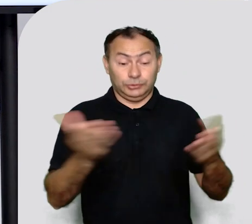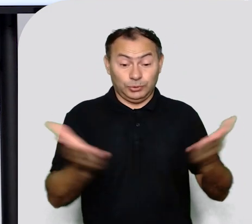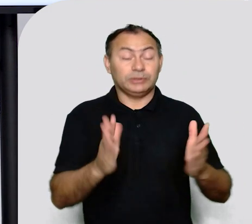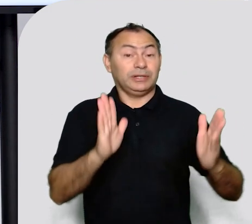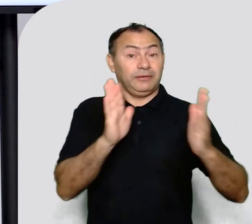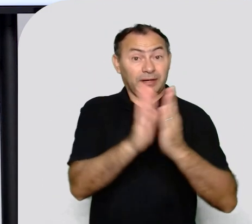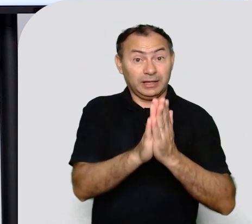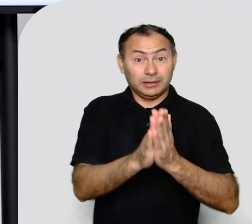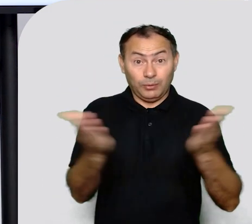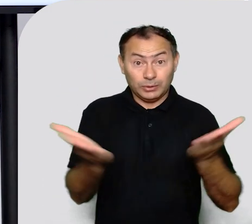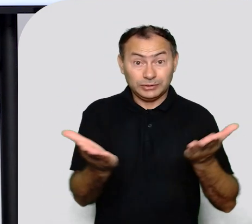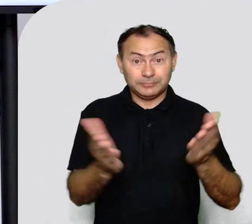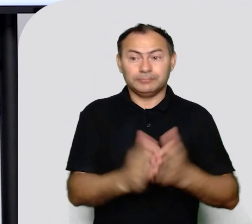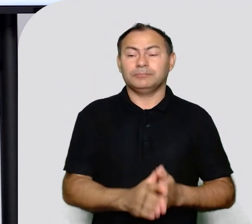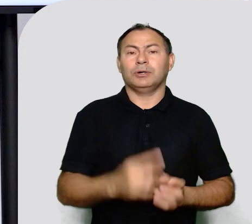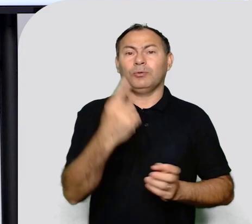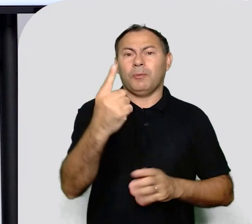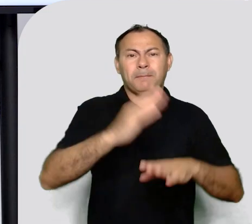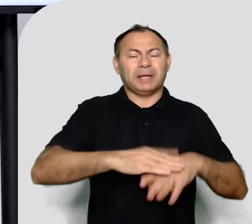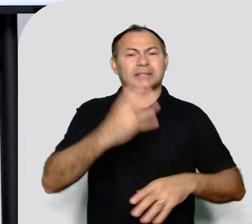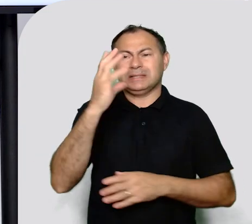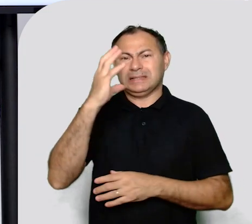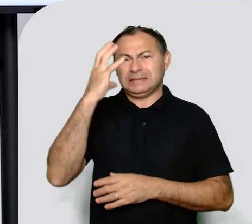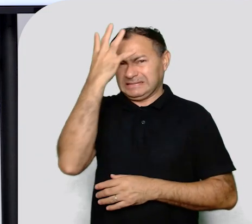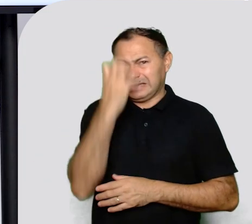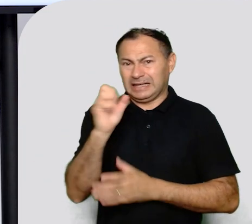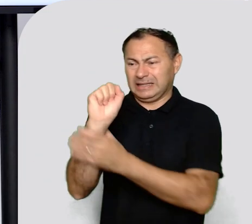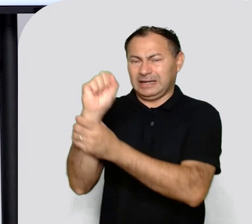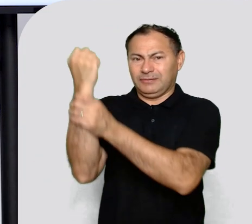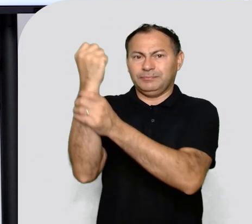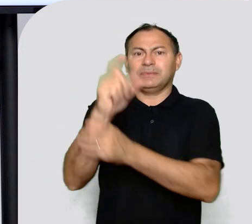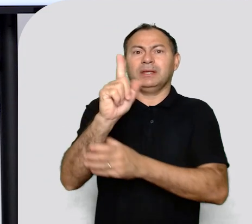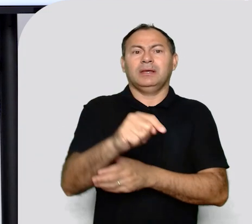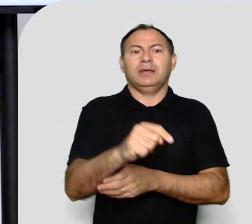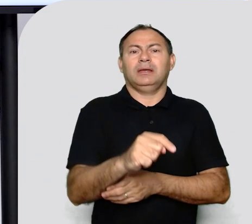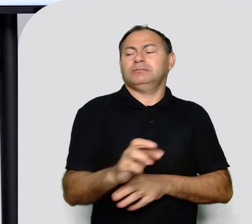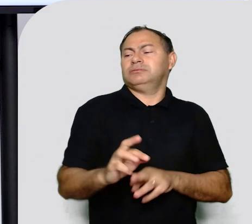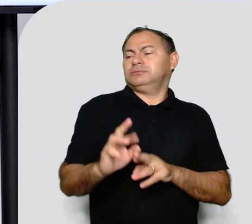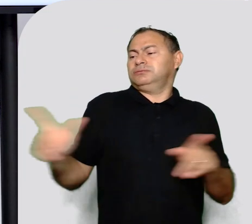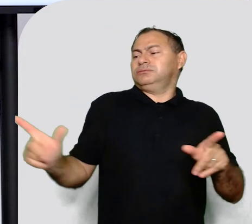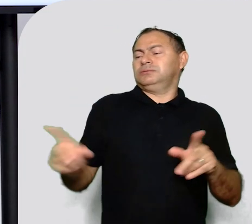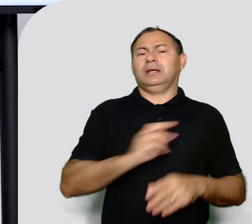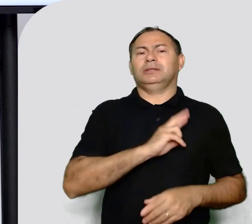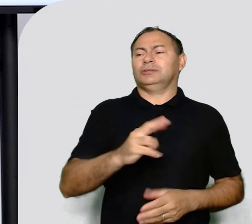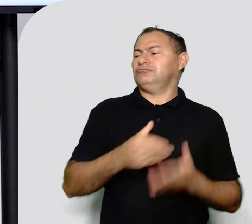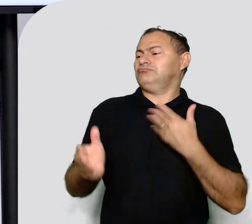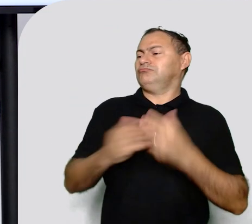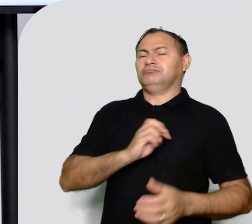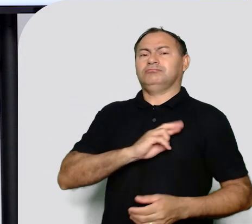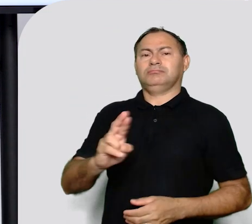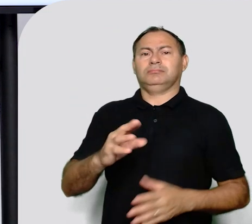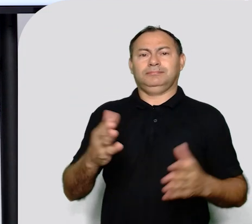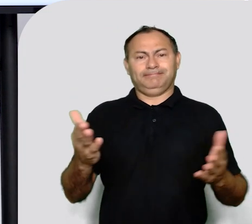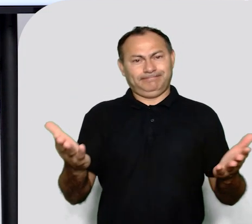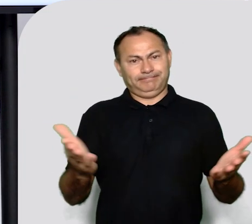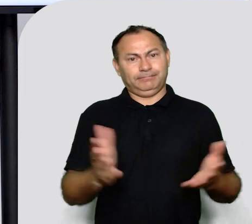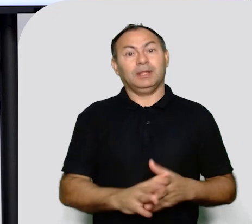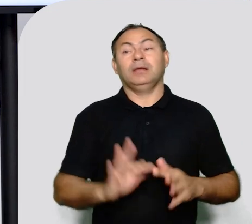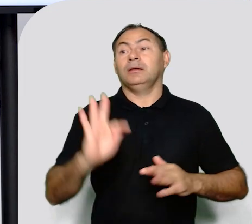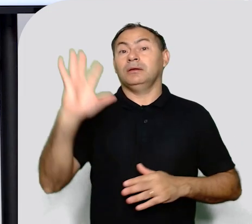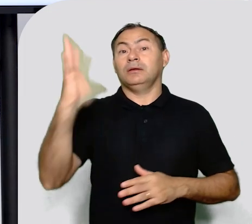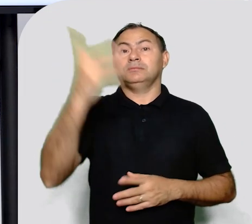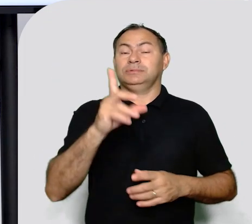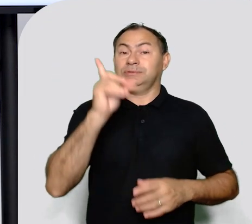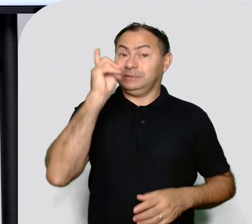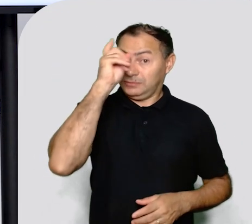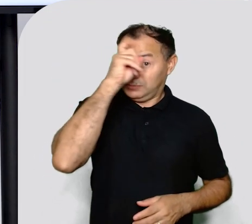de hoje enfrenta, um dos mais graves é o da indiferença religiosa. Trata-se de um